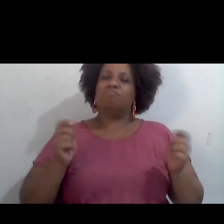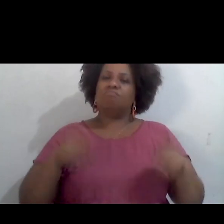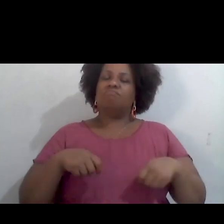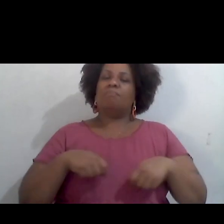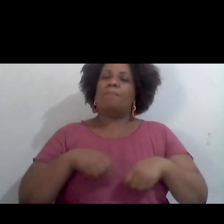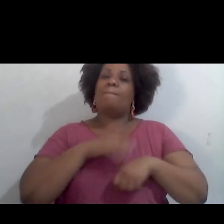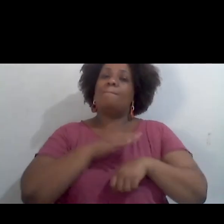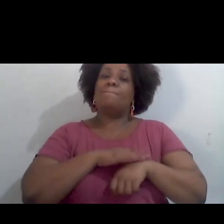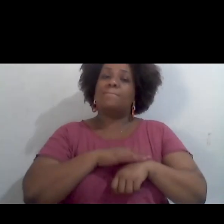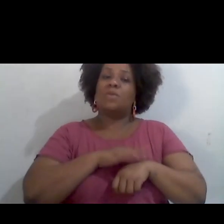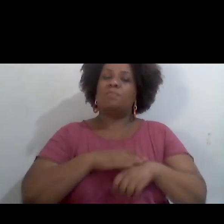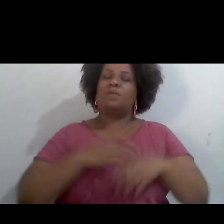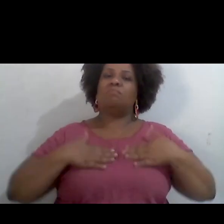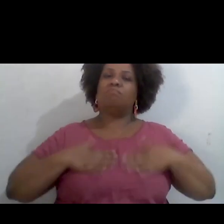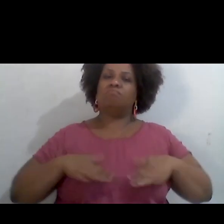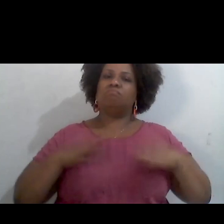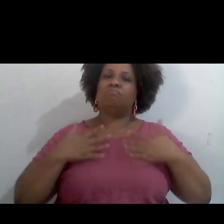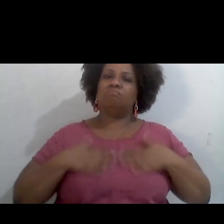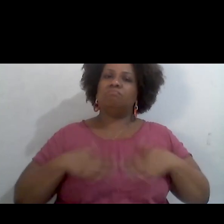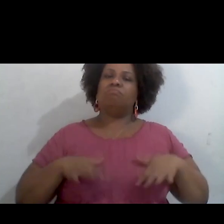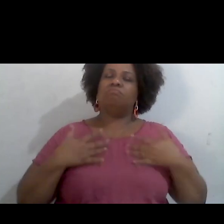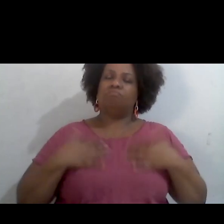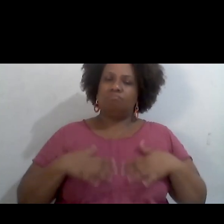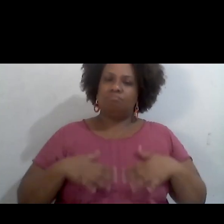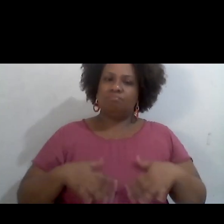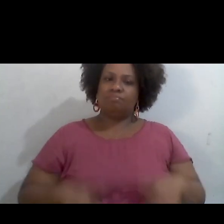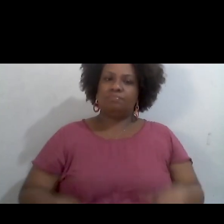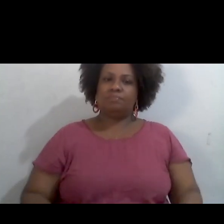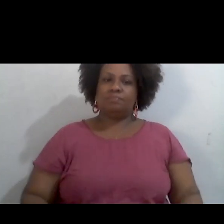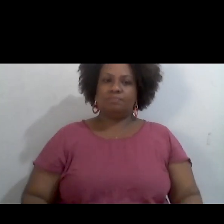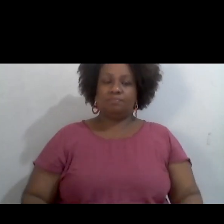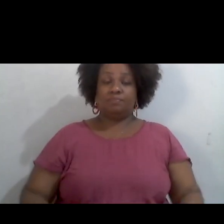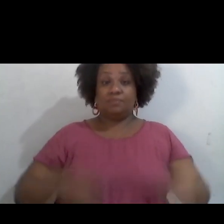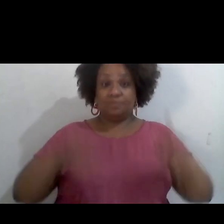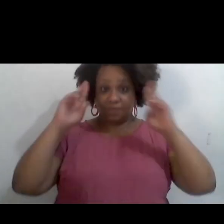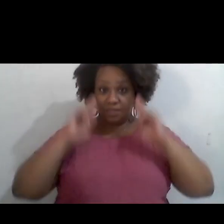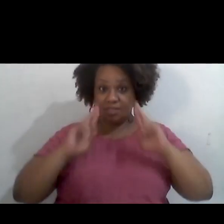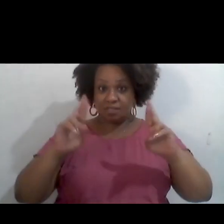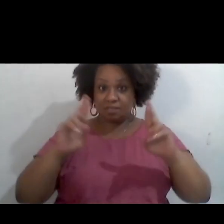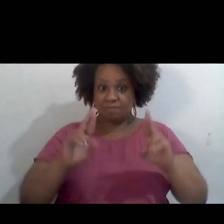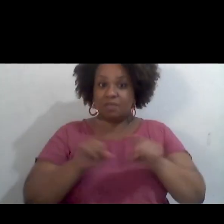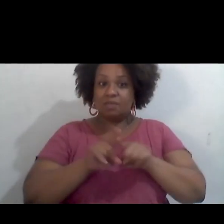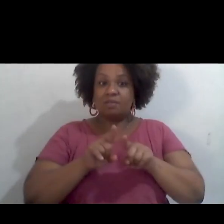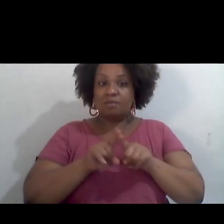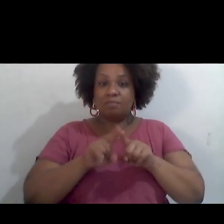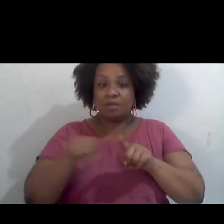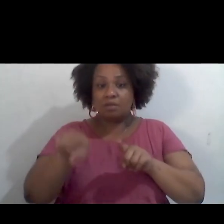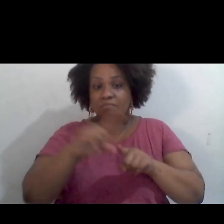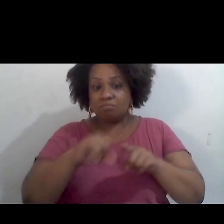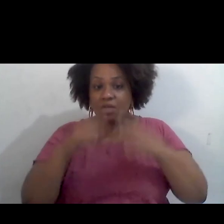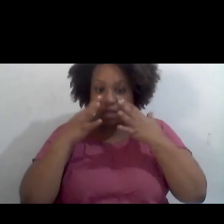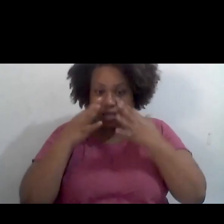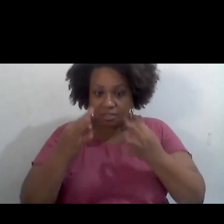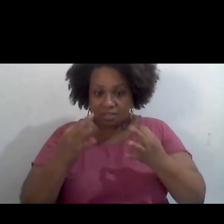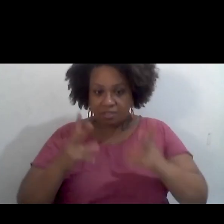momento com tranquilidade e respeito e fazer a escuta que vocês merecem. Muito obrigada